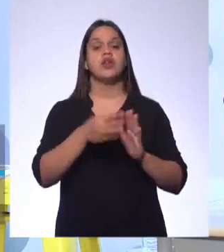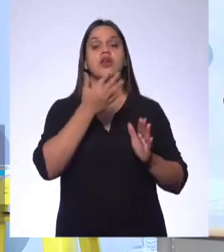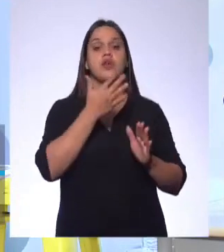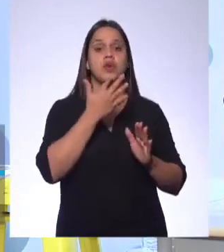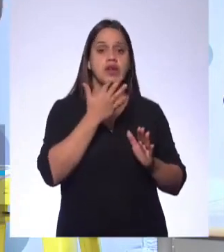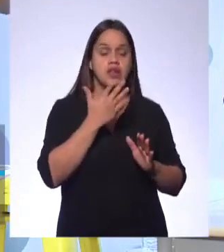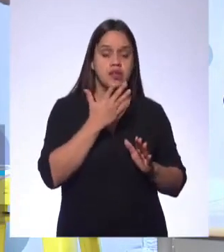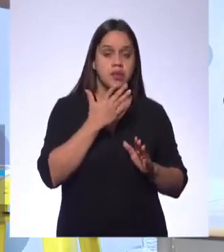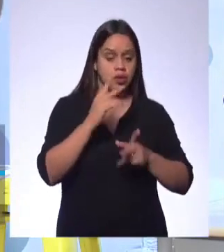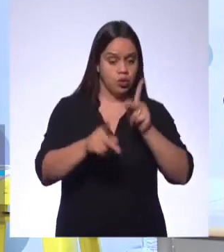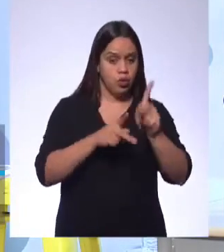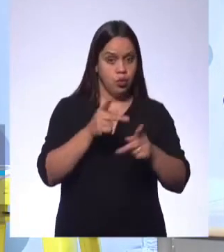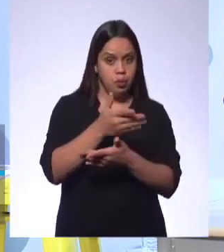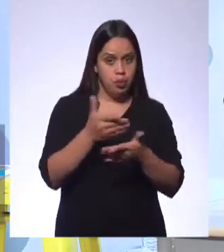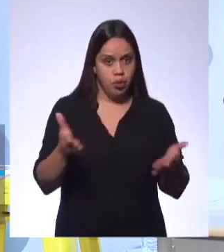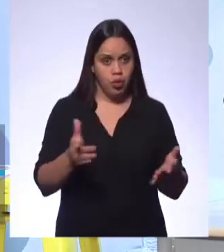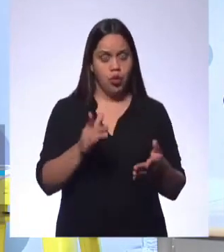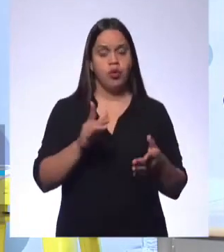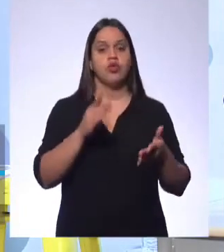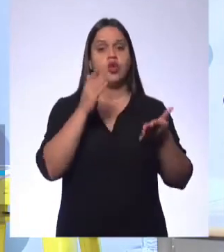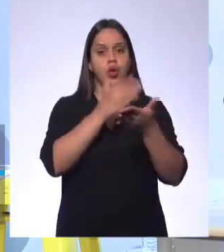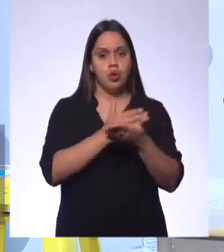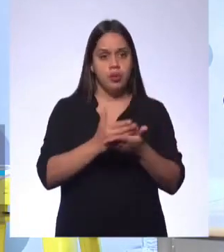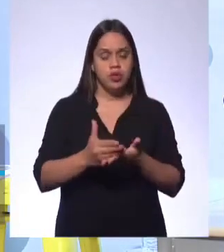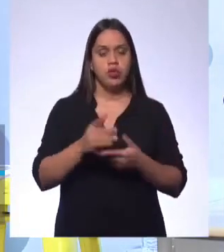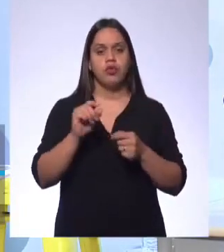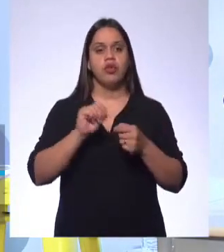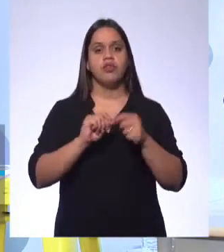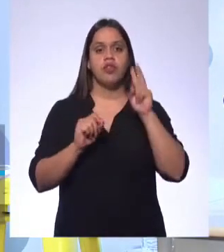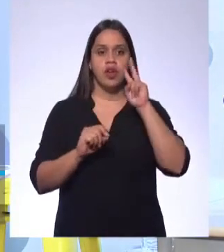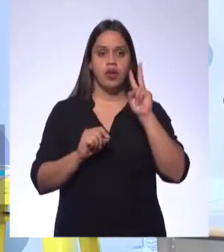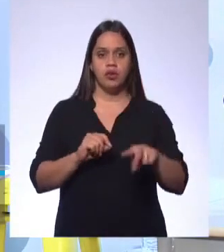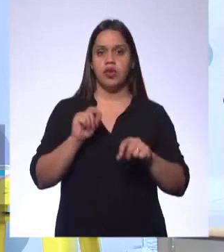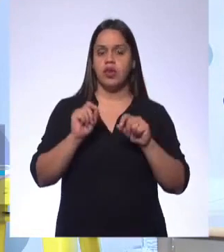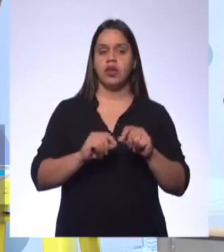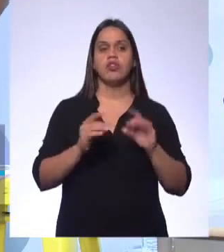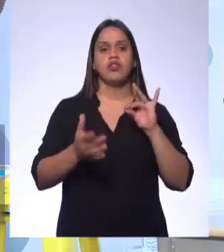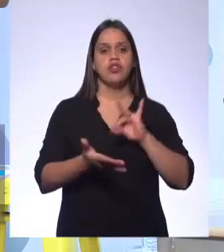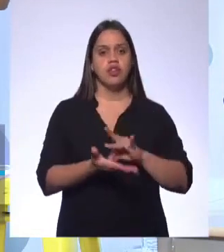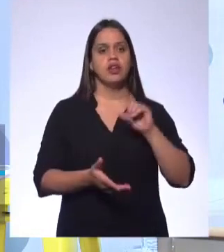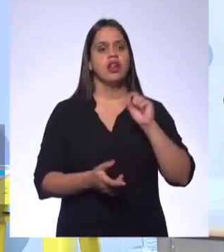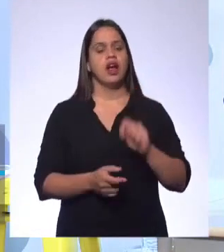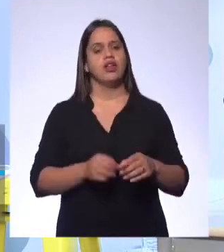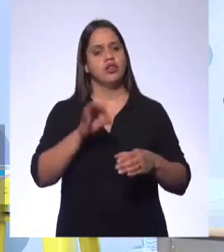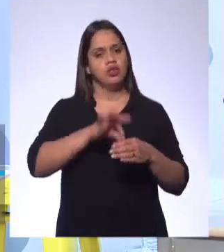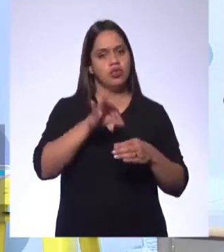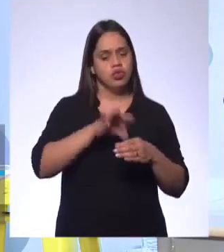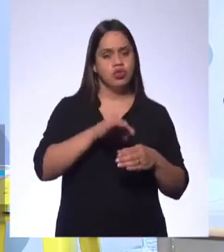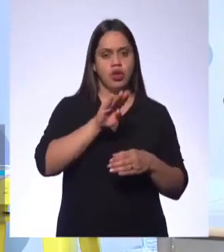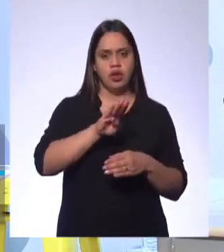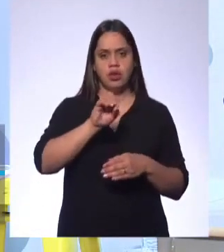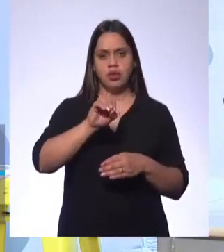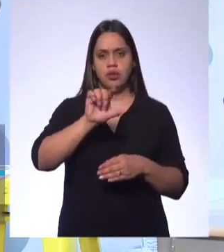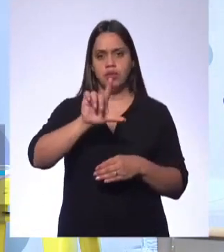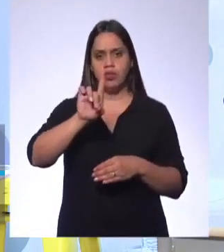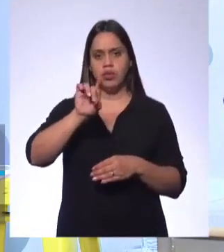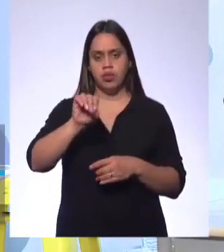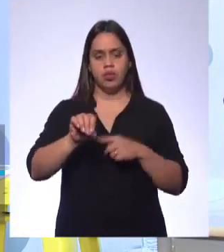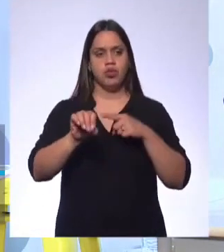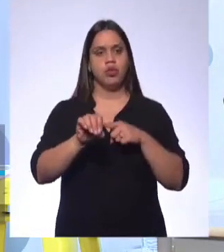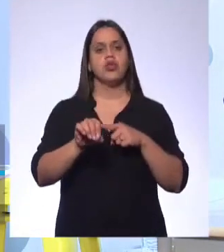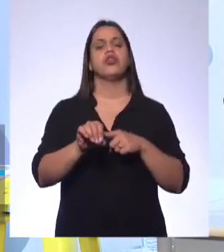popular, foi esse ponto de partida e foi verificado que, de fato, o chá de boldo ele resolve questões